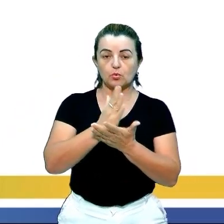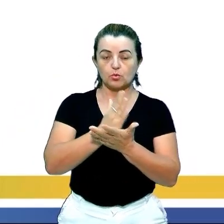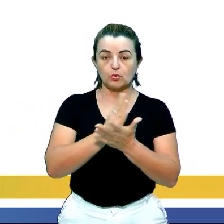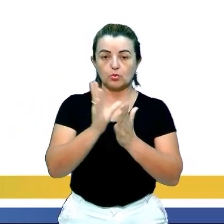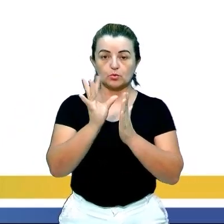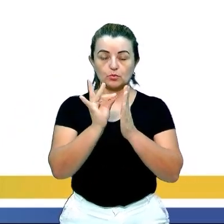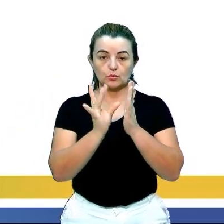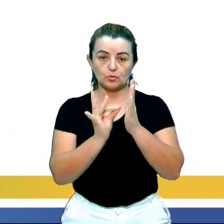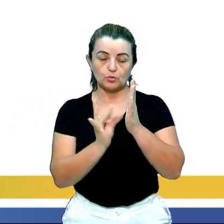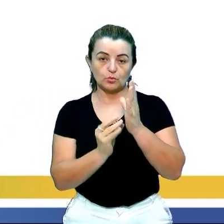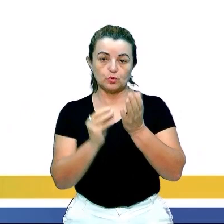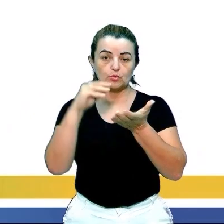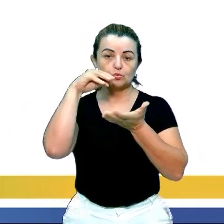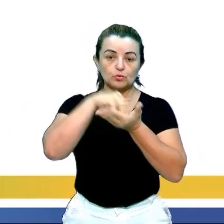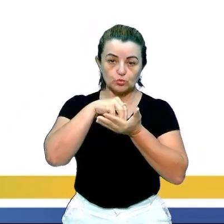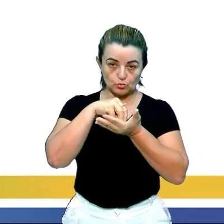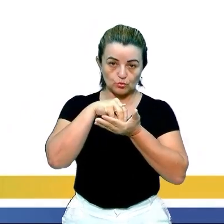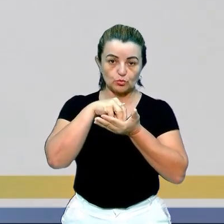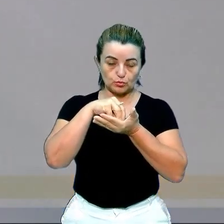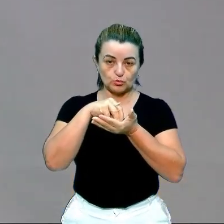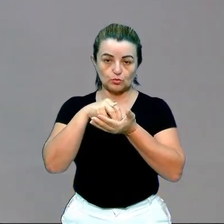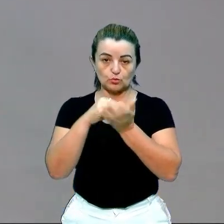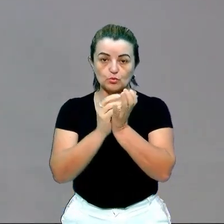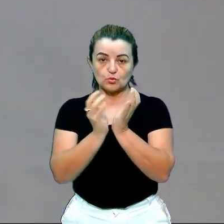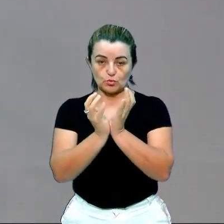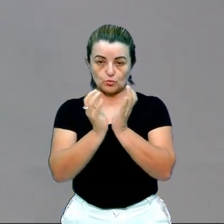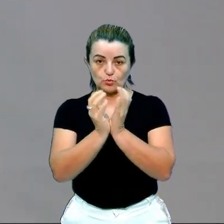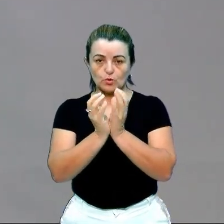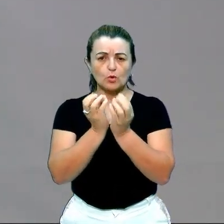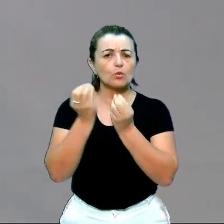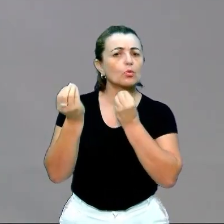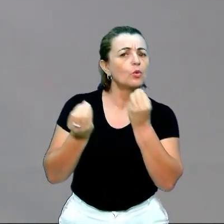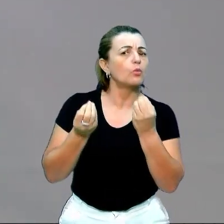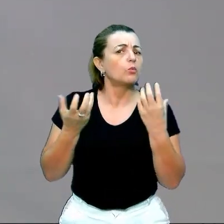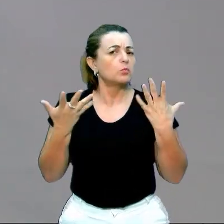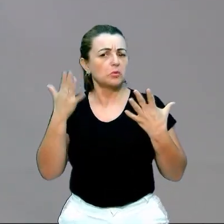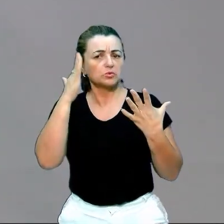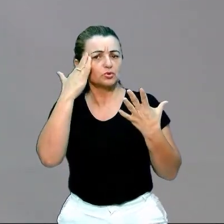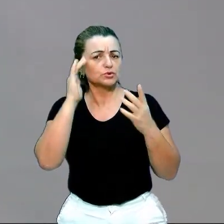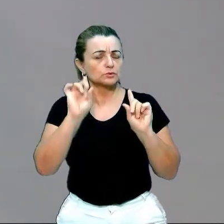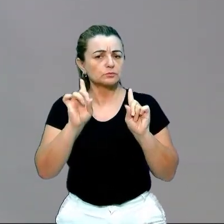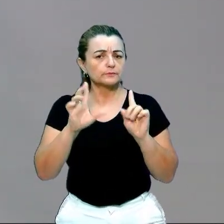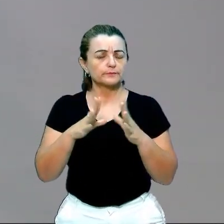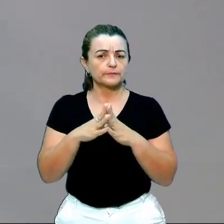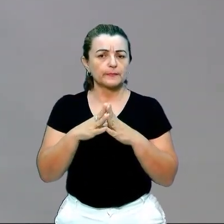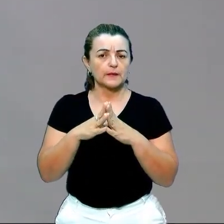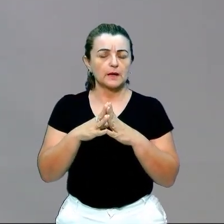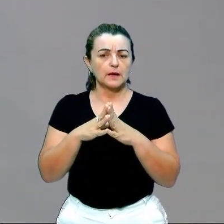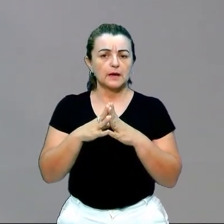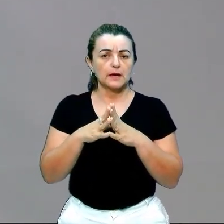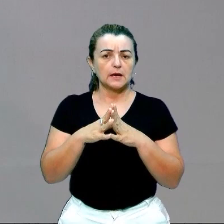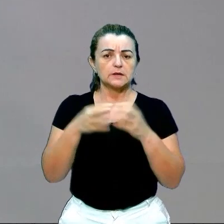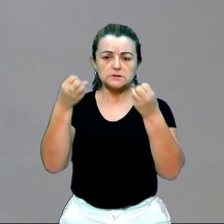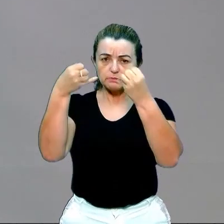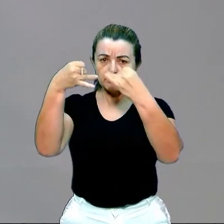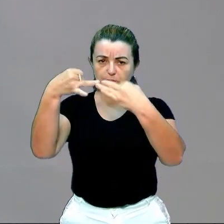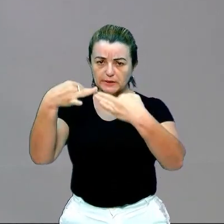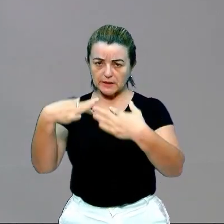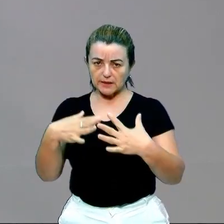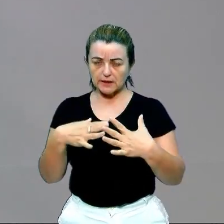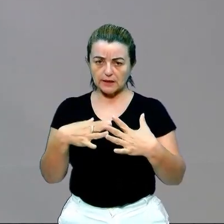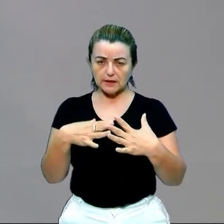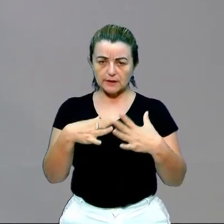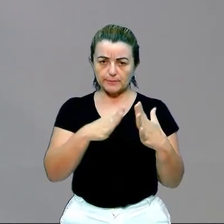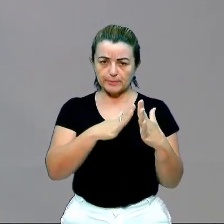na mesma família ou grupo. Então, como assim, professor? Não entendi. Falar de